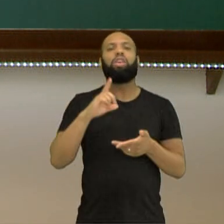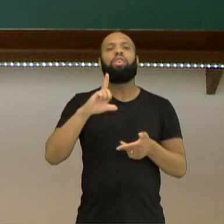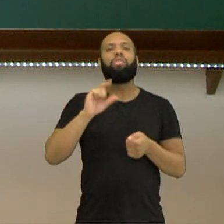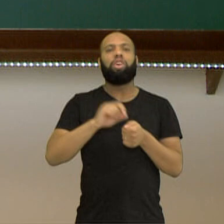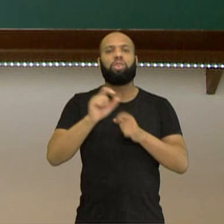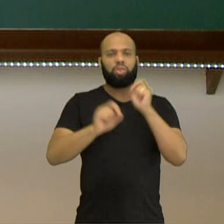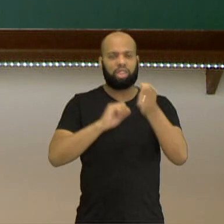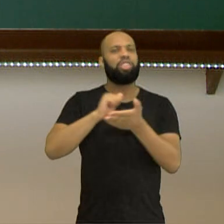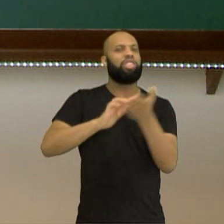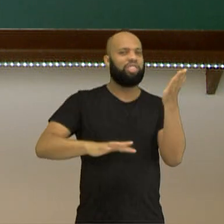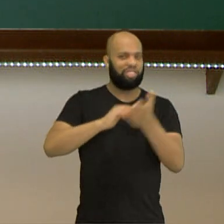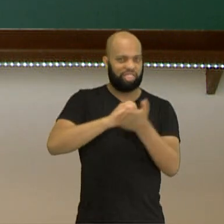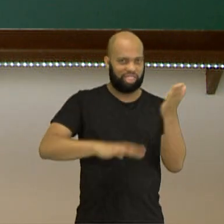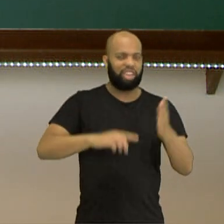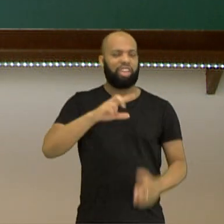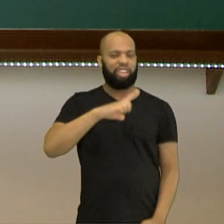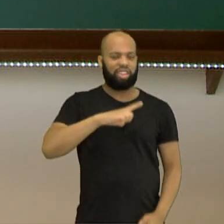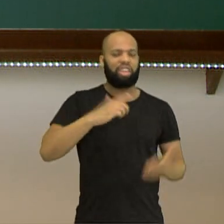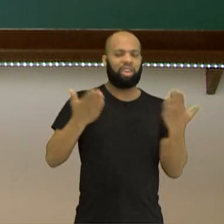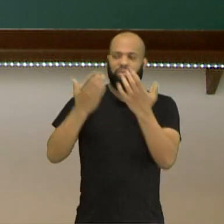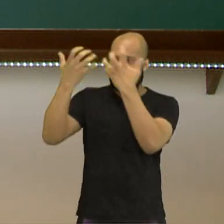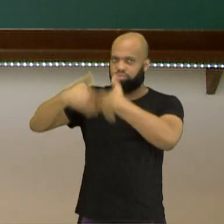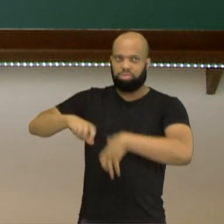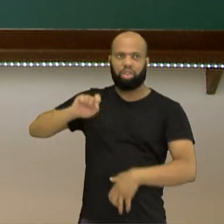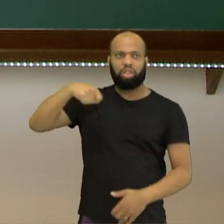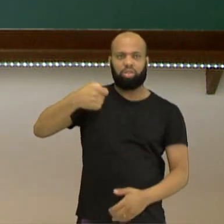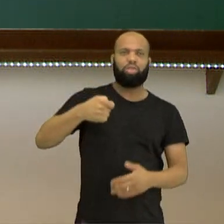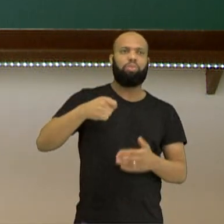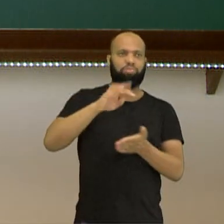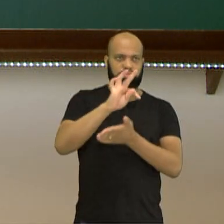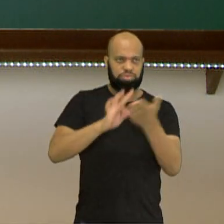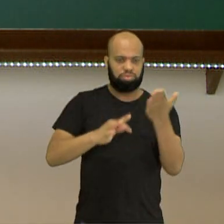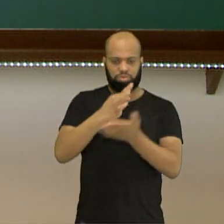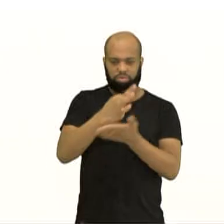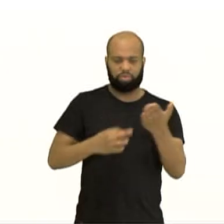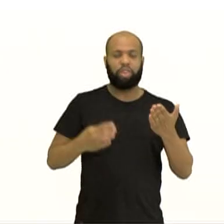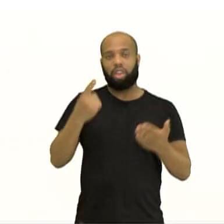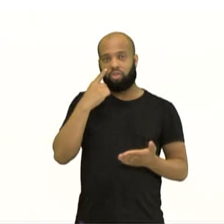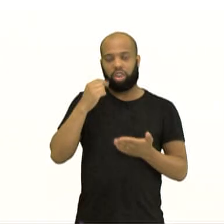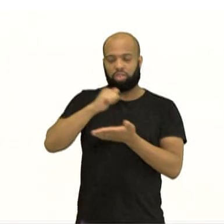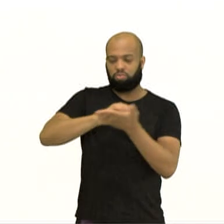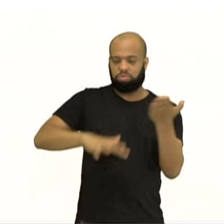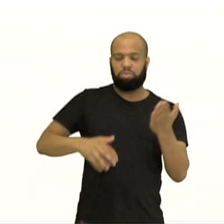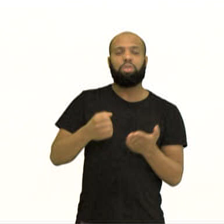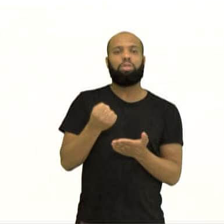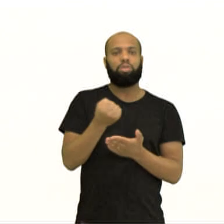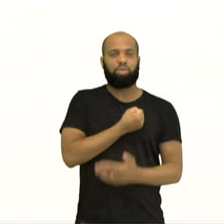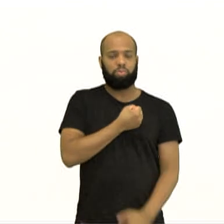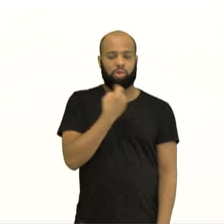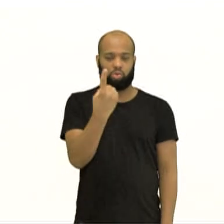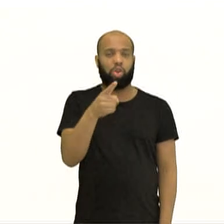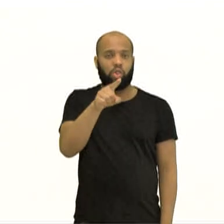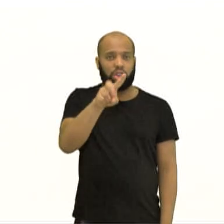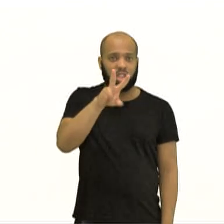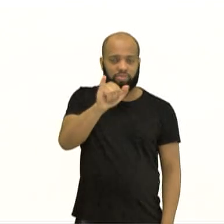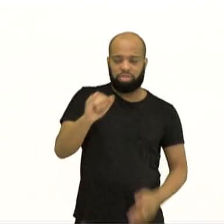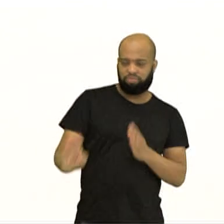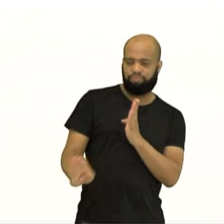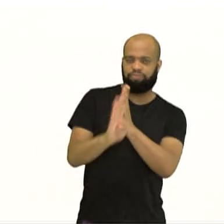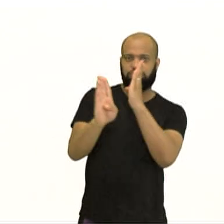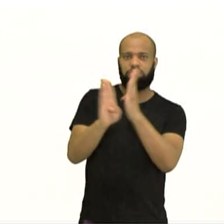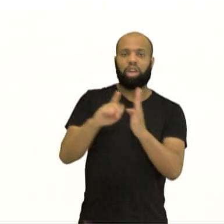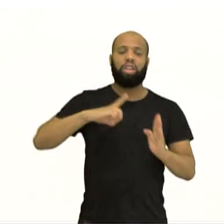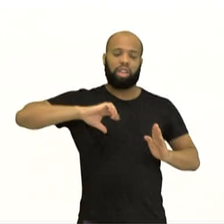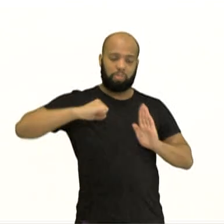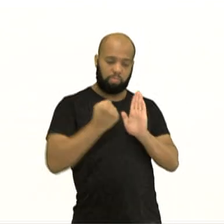fazer uma atividade? Vamos refletir sobre esse texto? Atividade 1. Identifique as